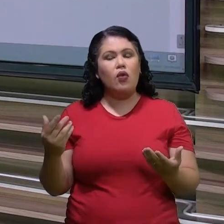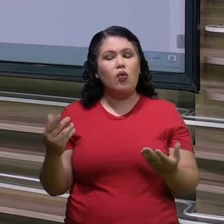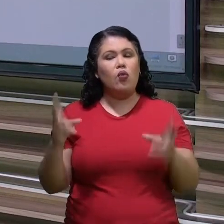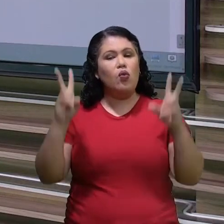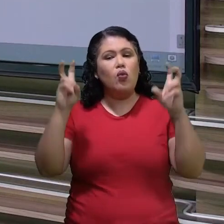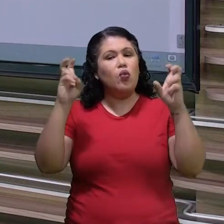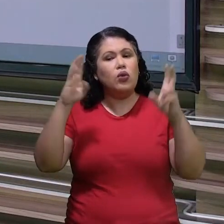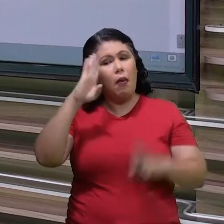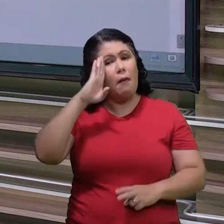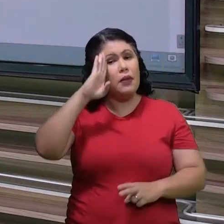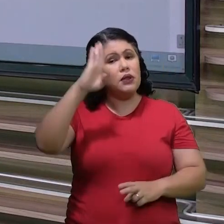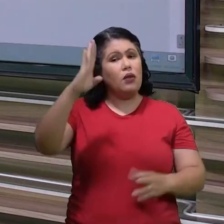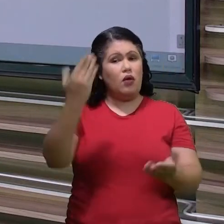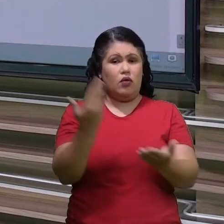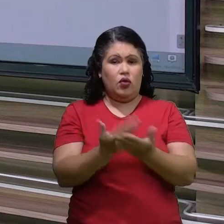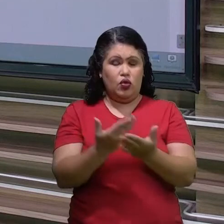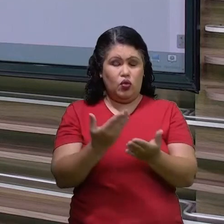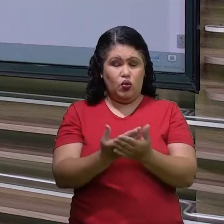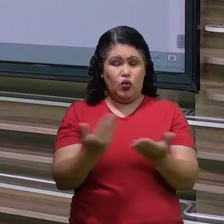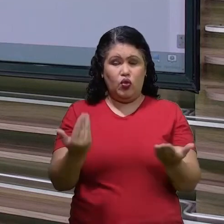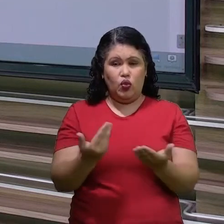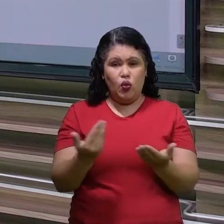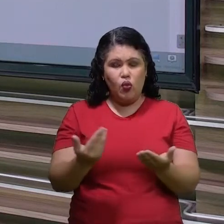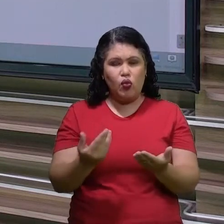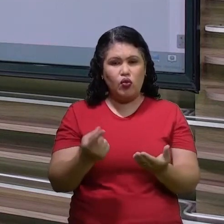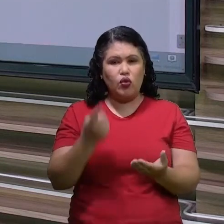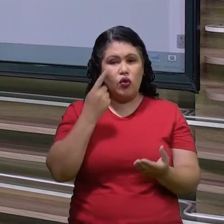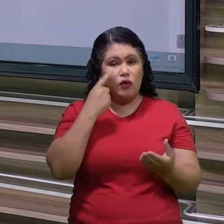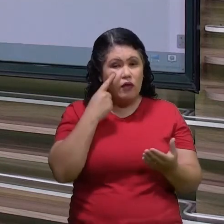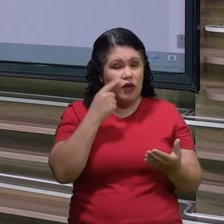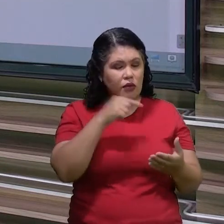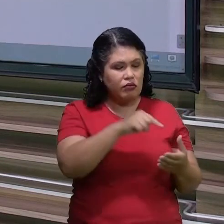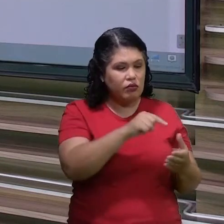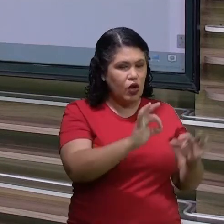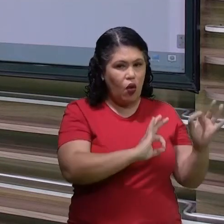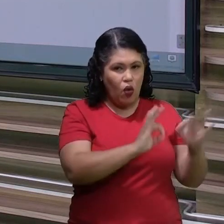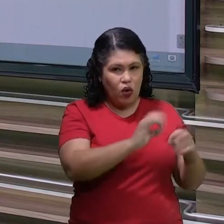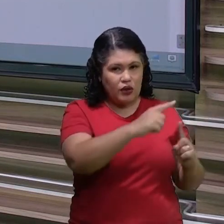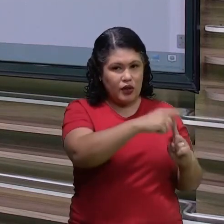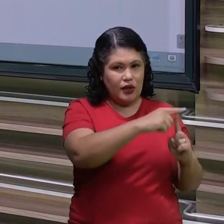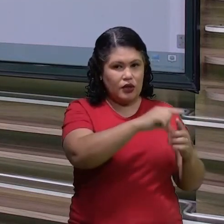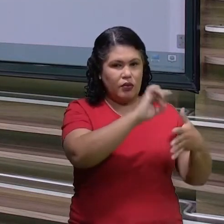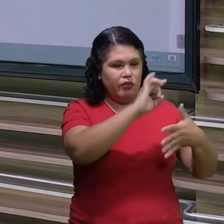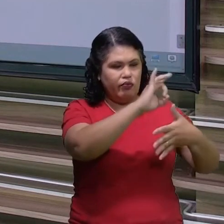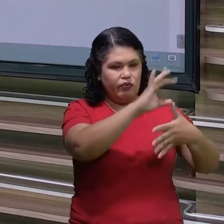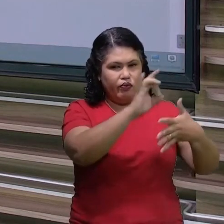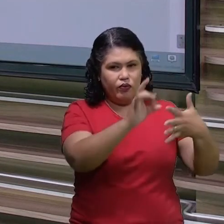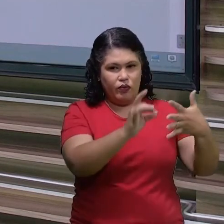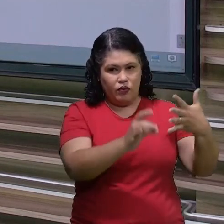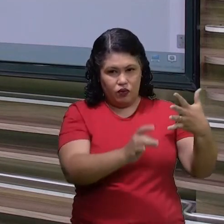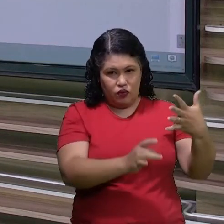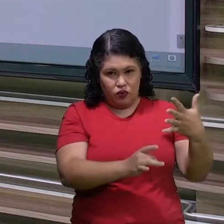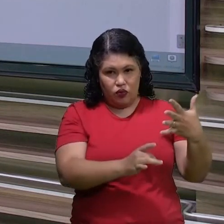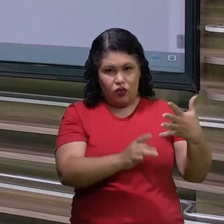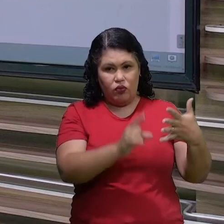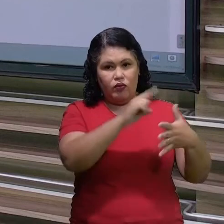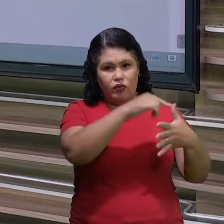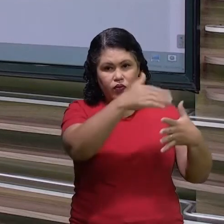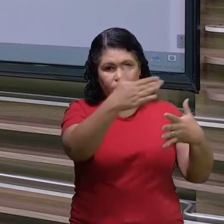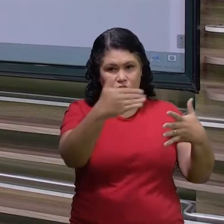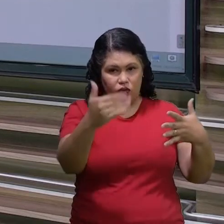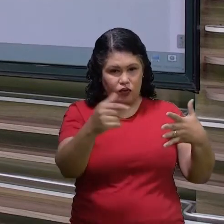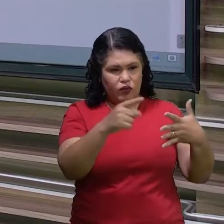Vocês viram também a classificação desses vertebrados. Nós vimos peixes, aves, mamíferos, né? Os répteis,